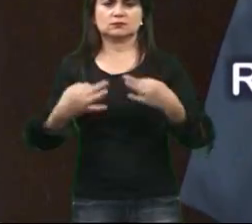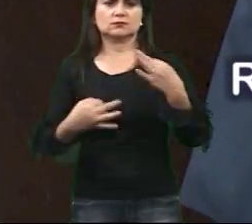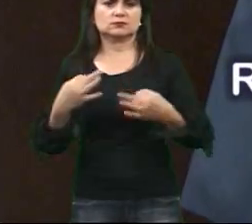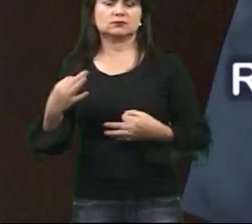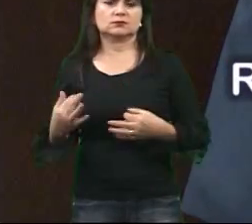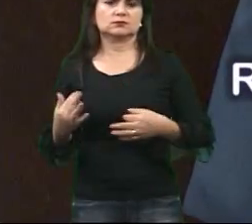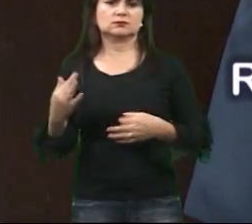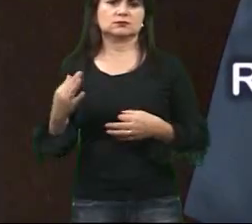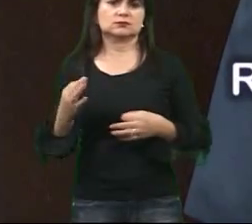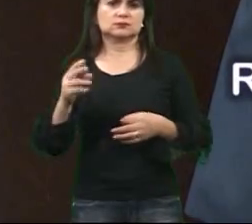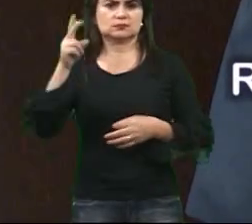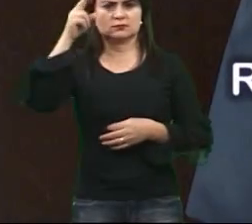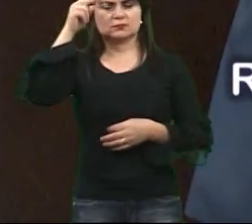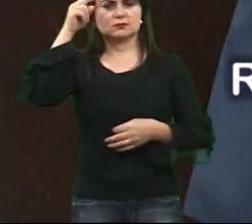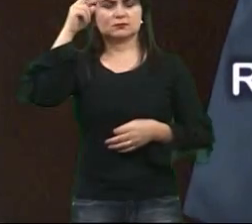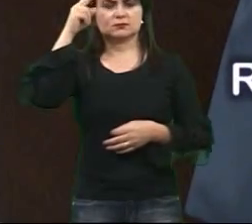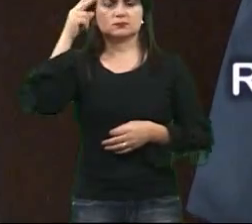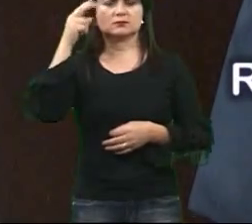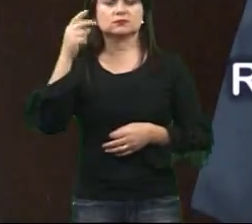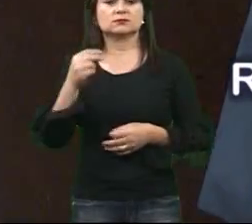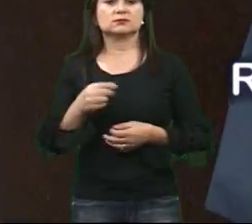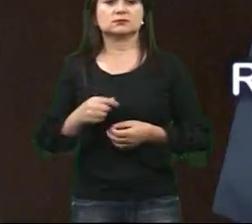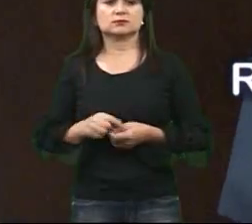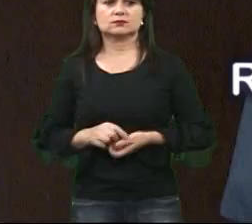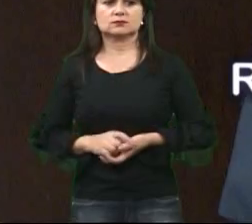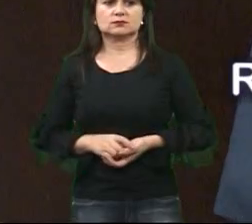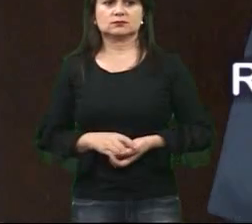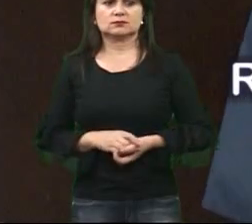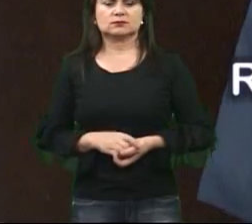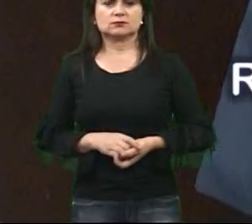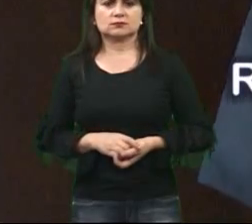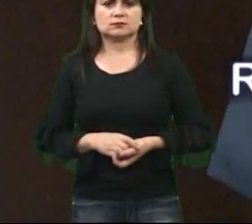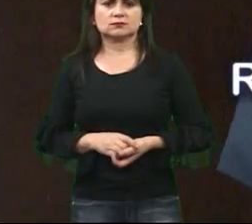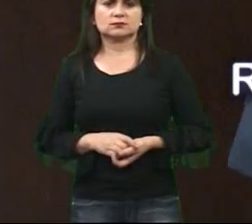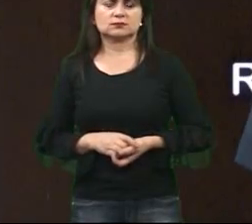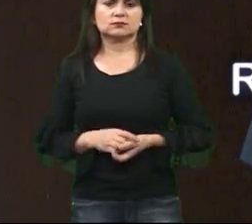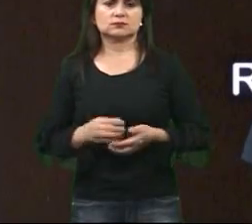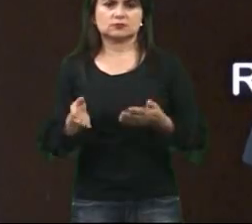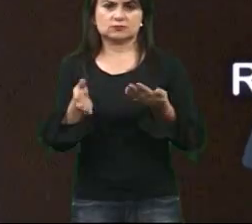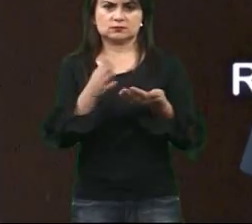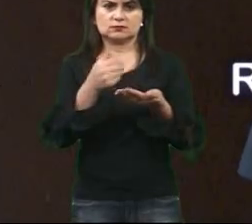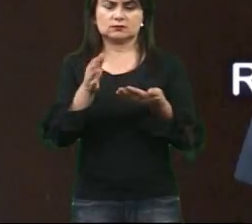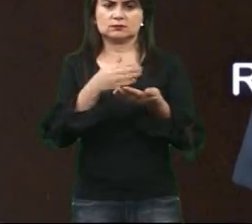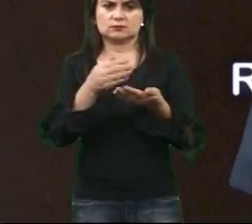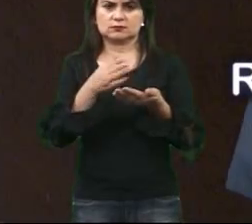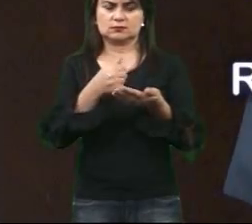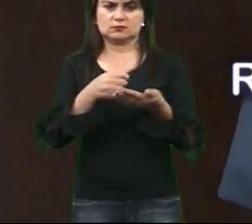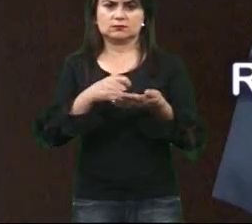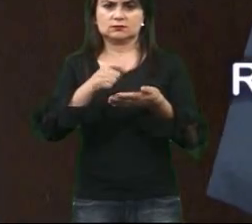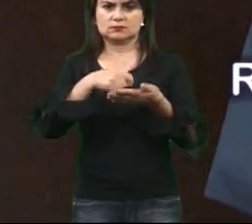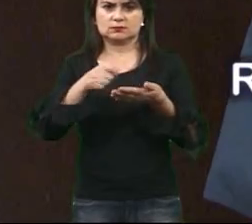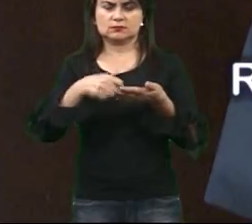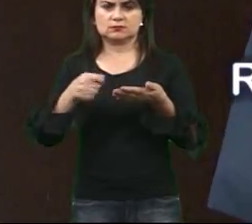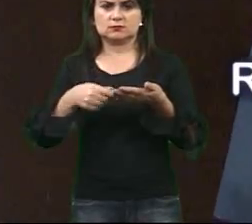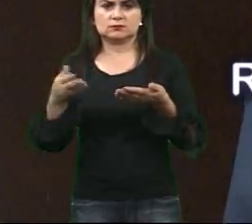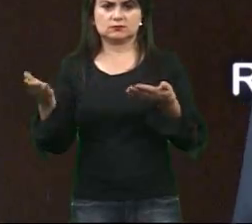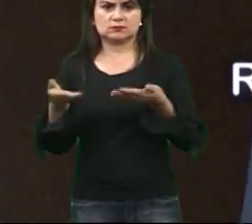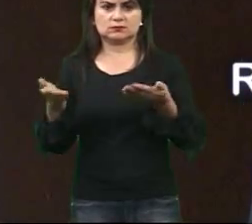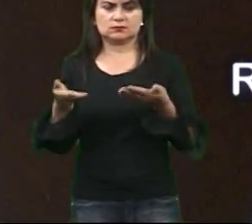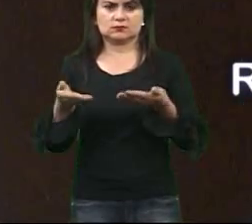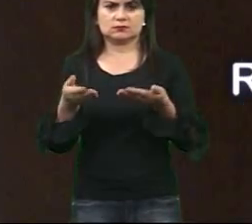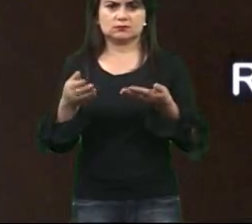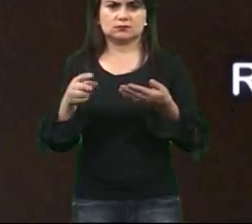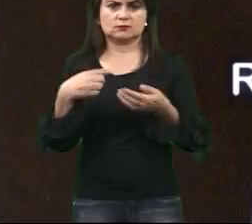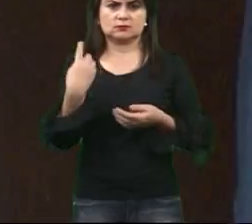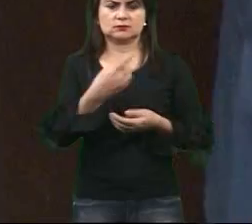toda a história com base nesta dessa introdução breve que fácil o que fora lançado que gera essa homenagem da